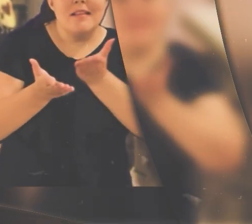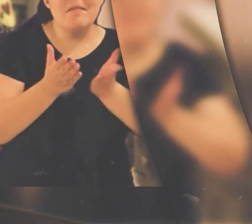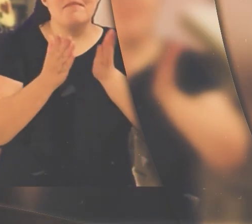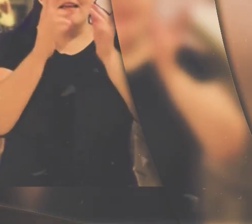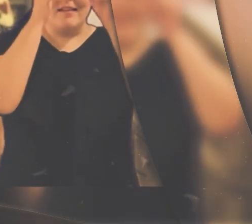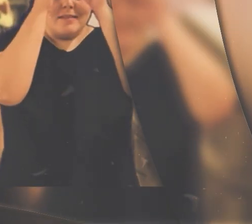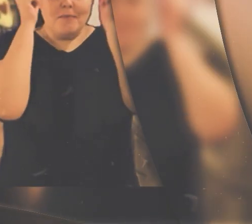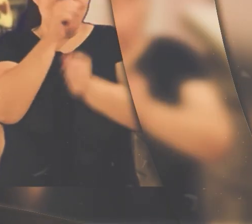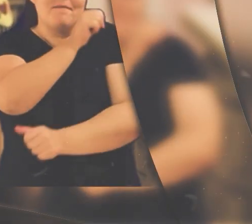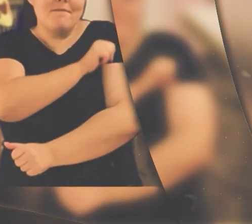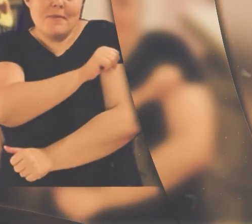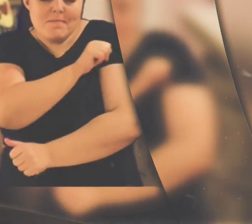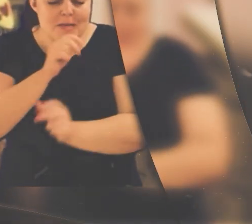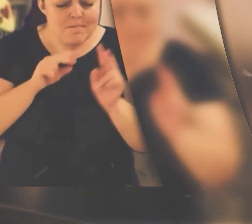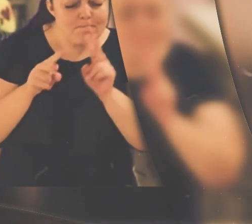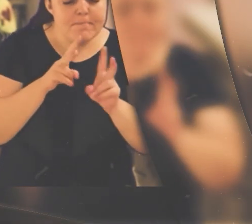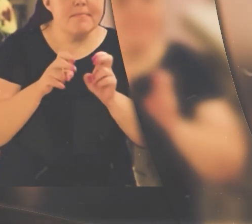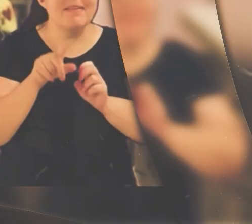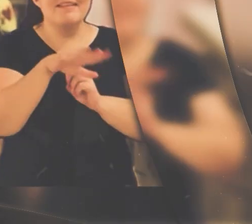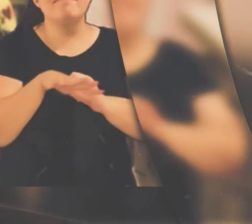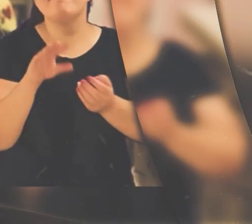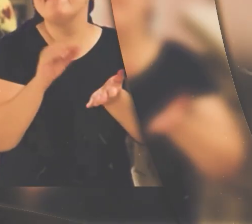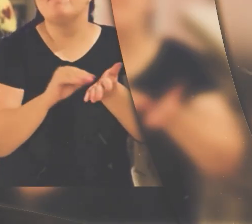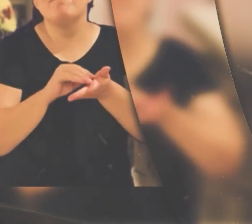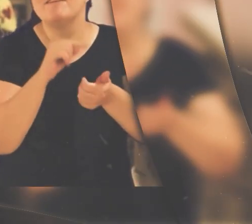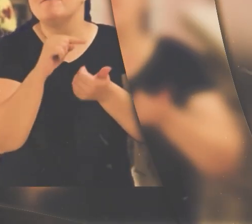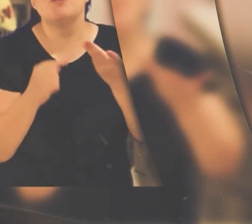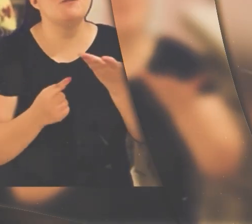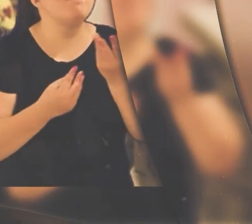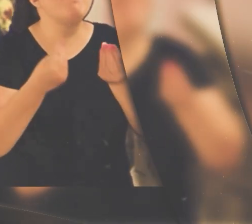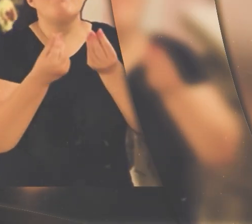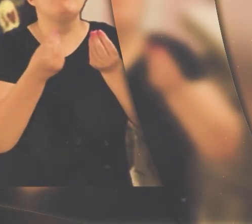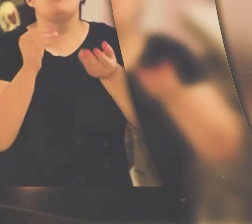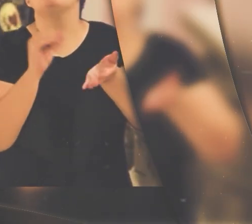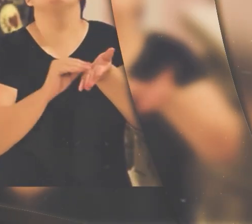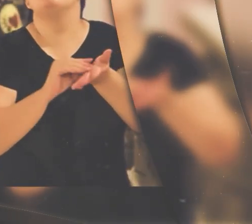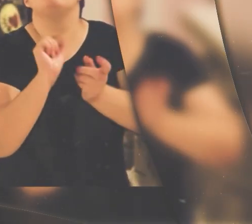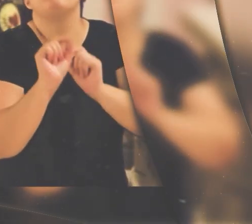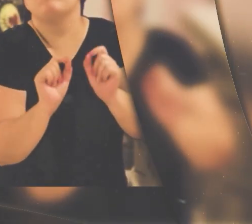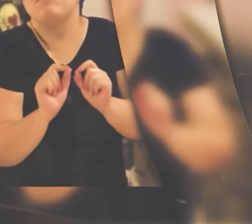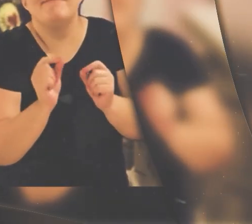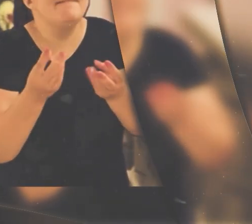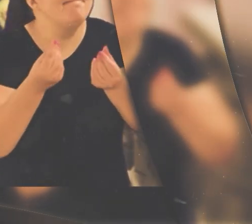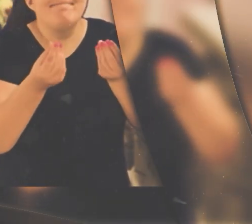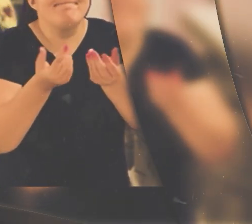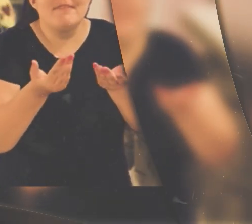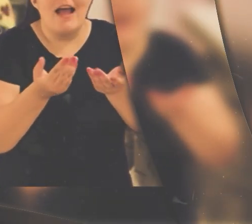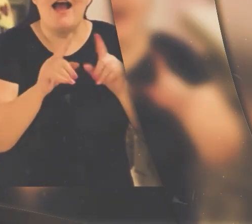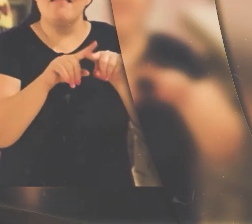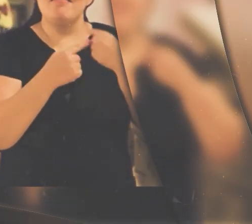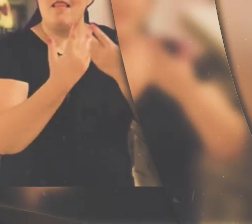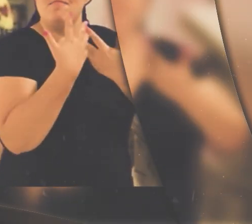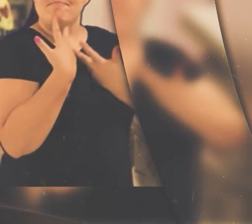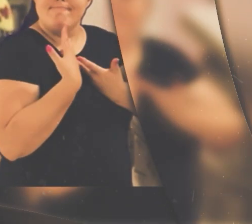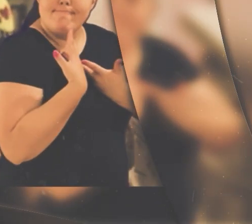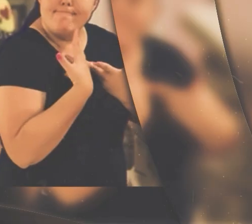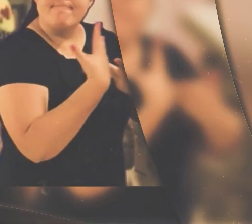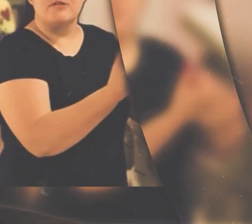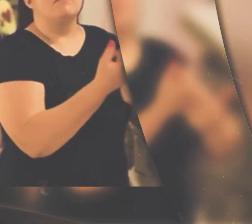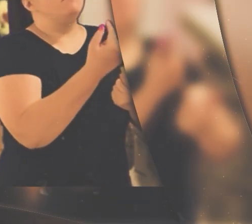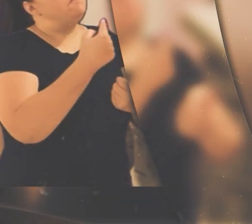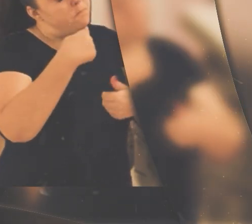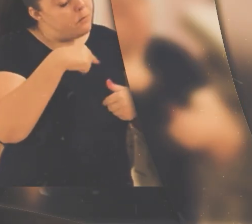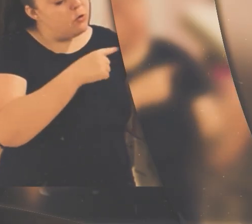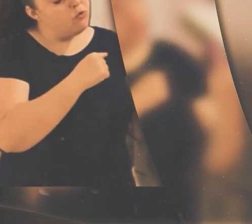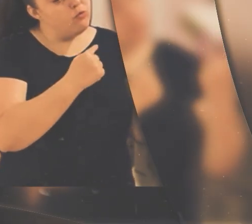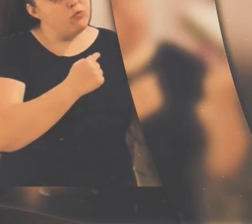tratamentos, as crianças precisavam de algo mais. Só que o Bruno não sabia o que seria esse algo mais. Então ele me convidou a